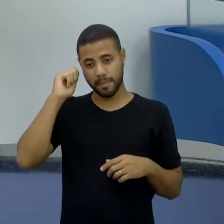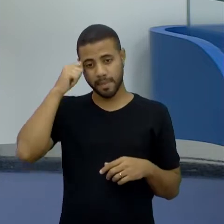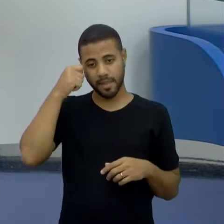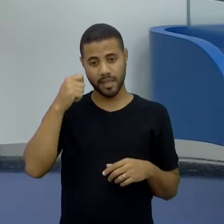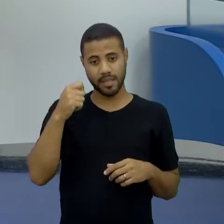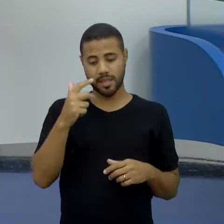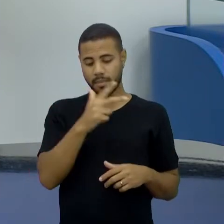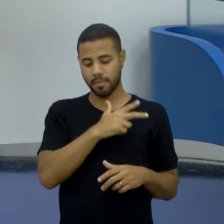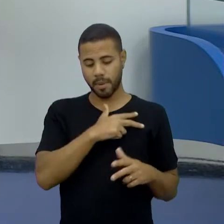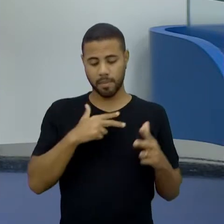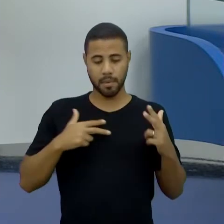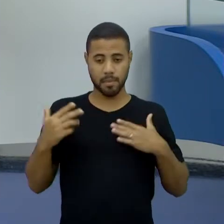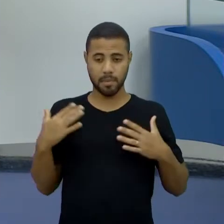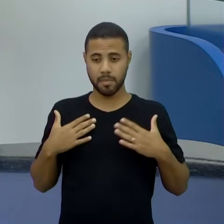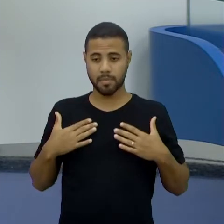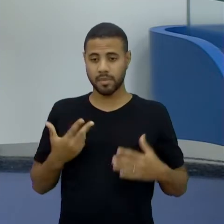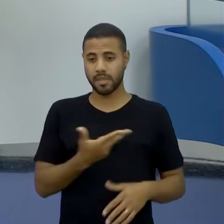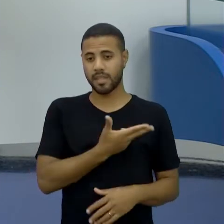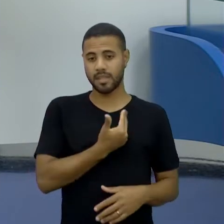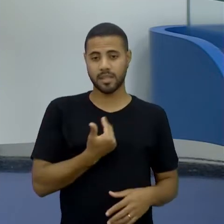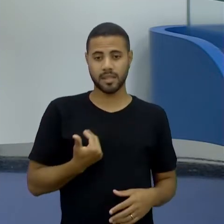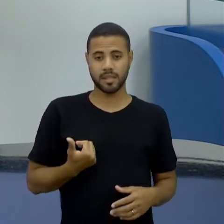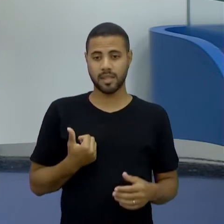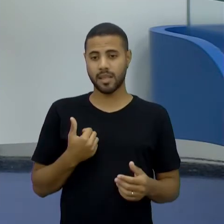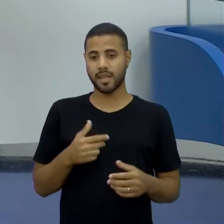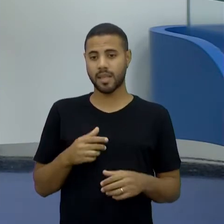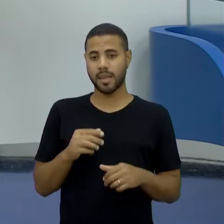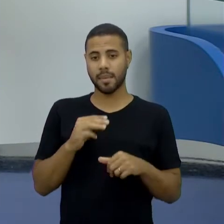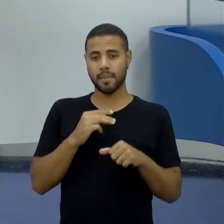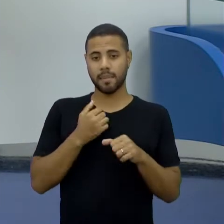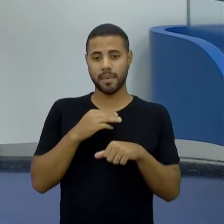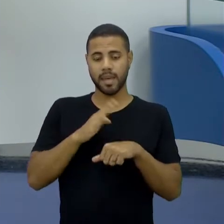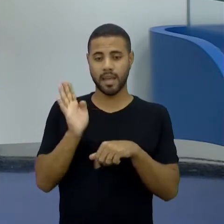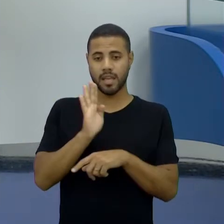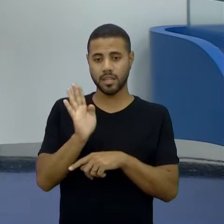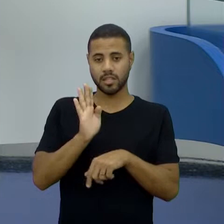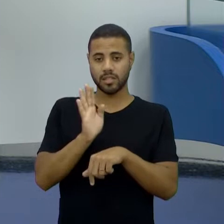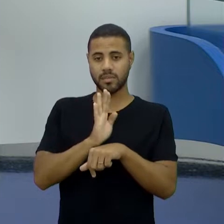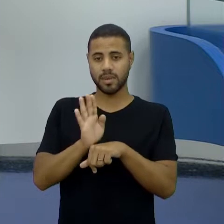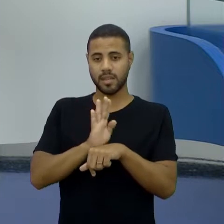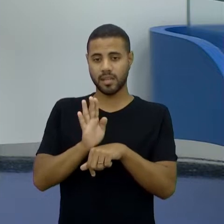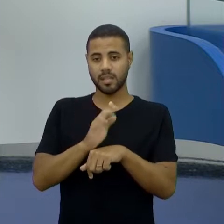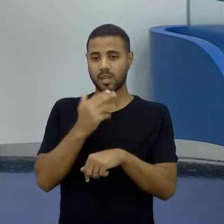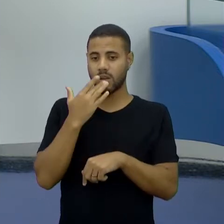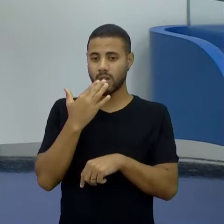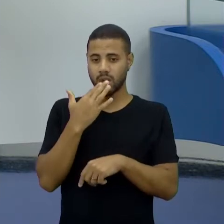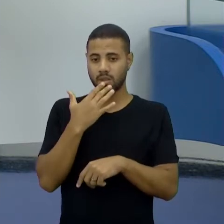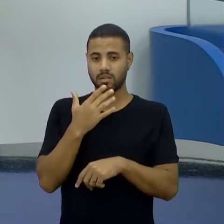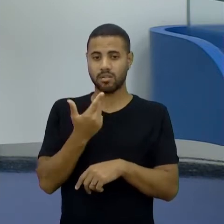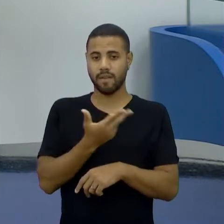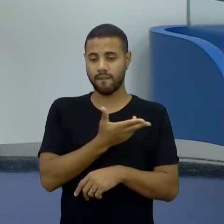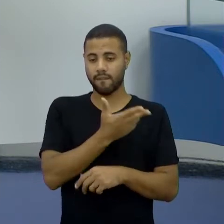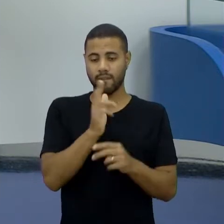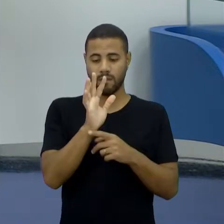com estampa. Essa estampa aqui eu acho que é um bege, né? Parece um bege meio bem bonita, folhas, né?